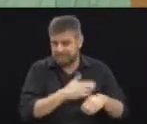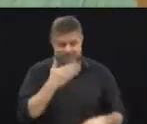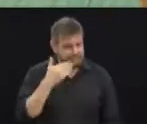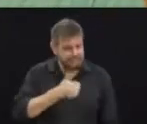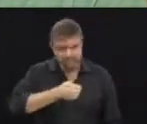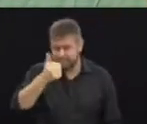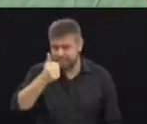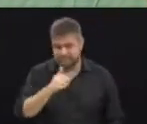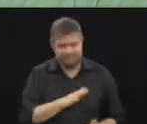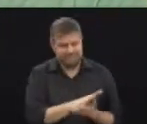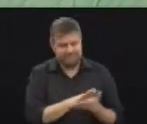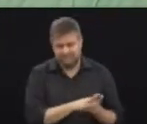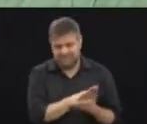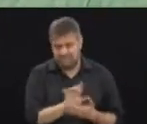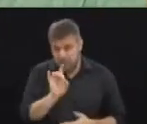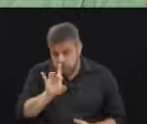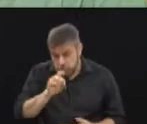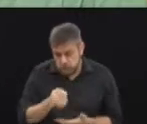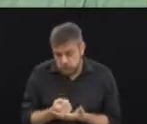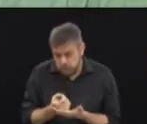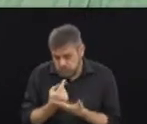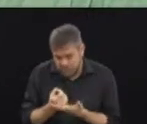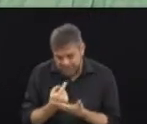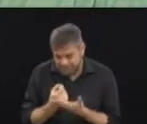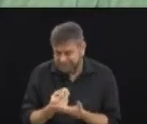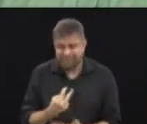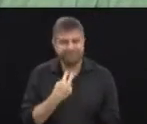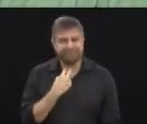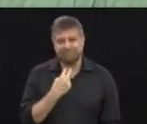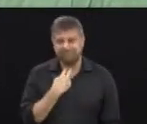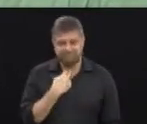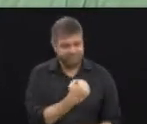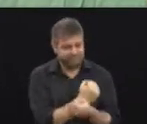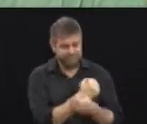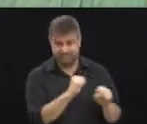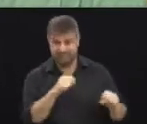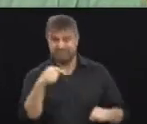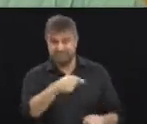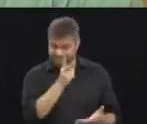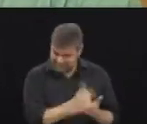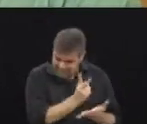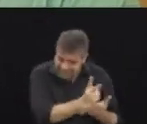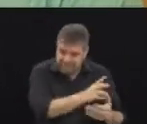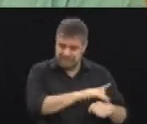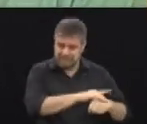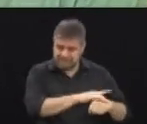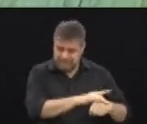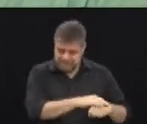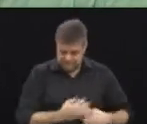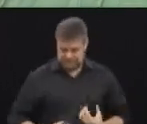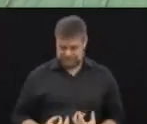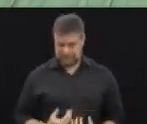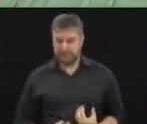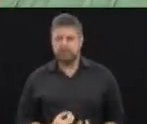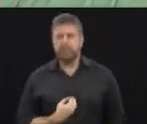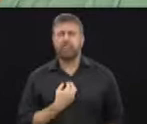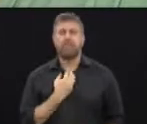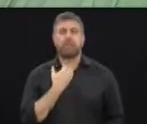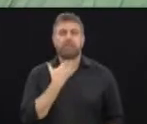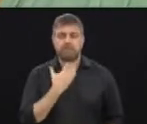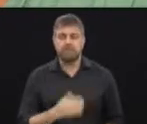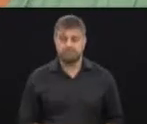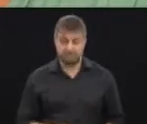não melhoram ou completamente ou eles não melhoram nada, eles continuam tendo